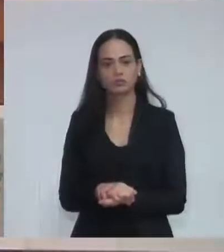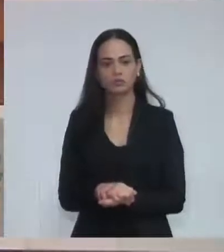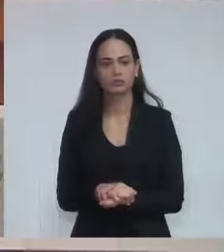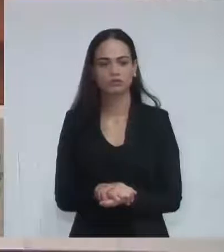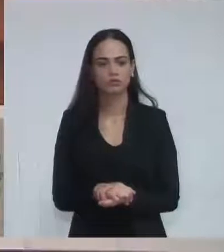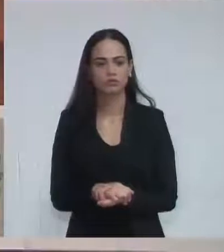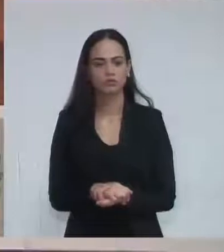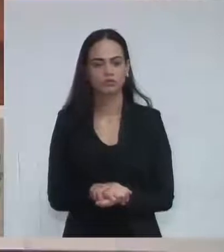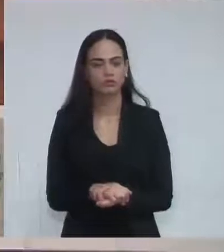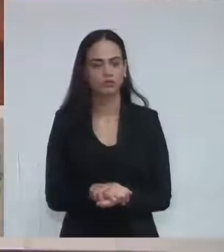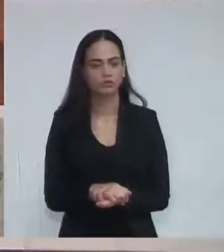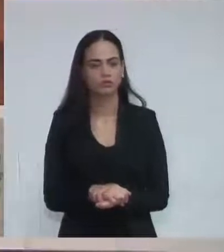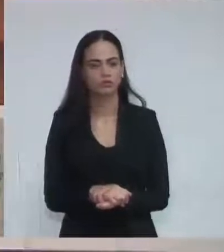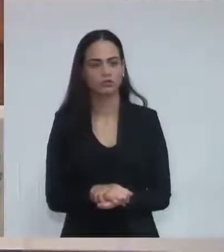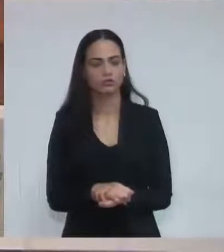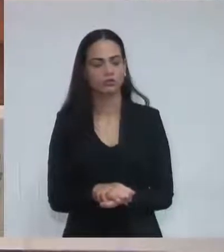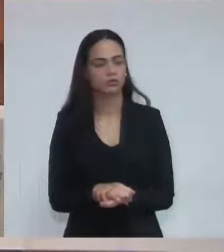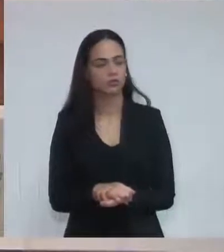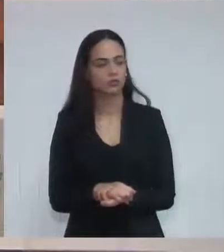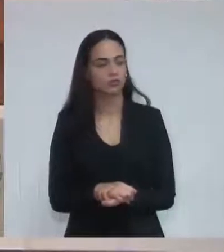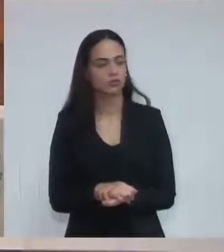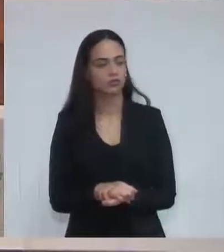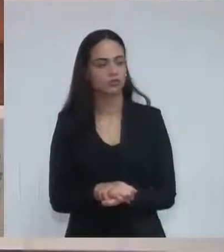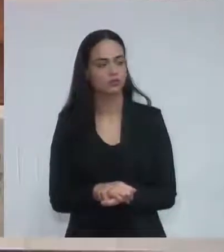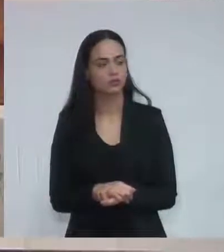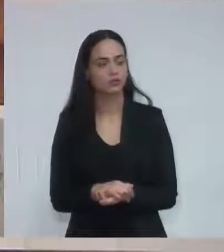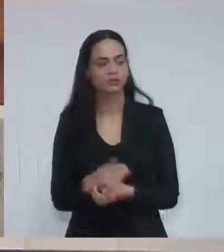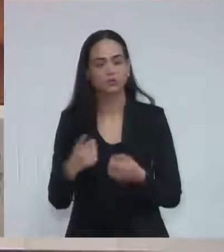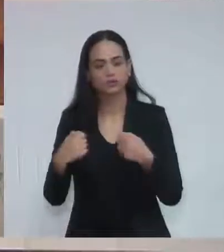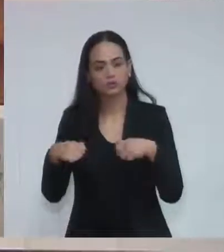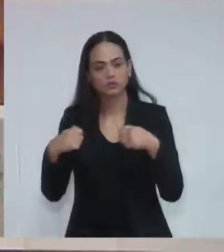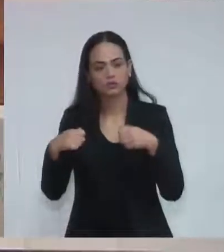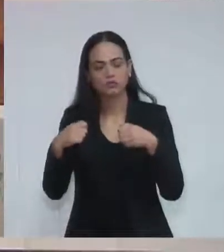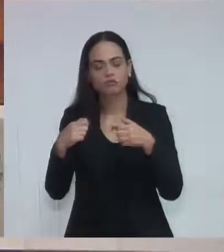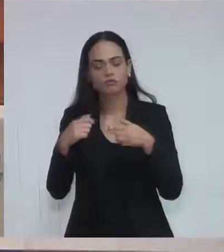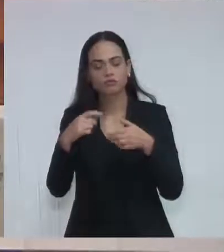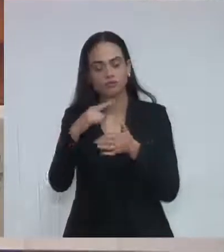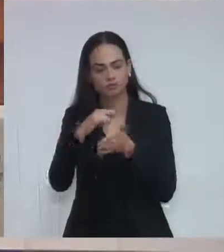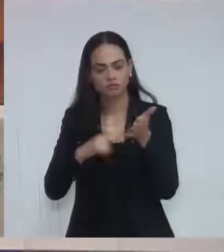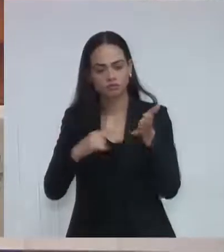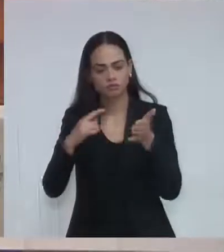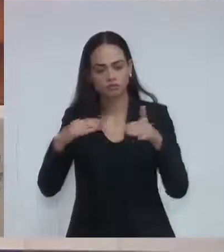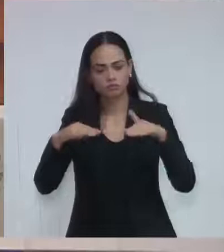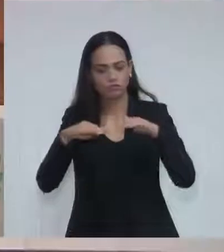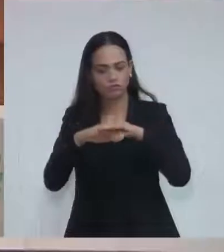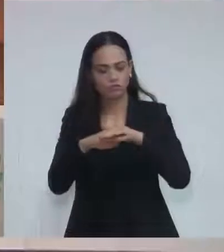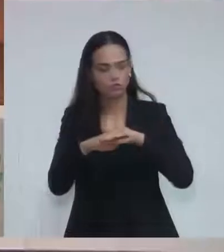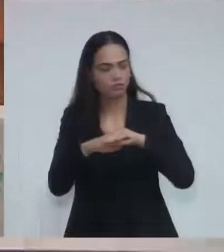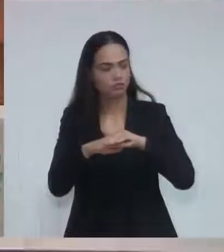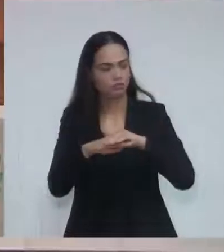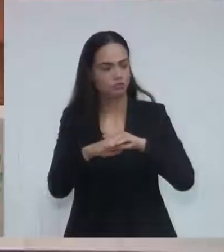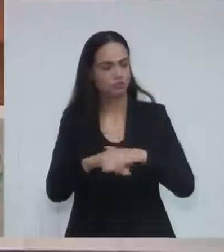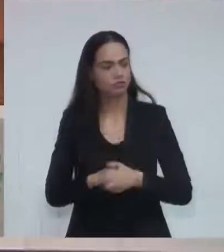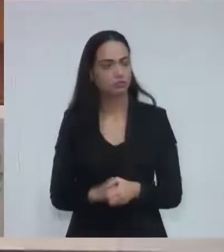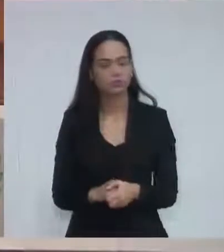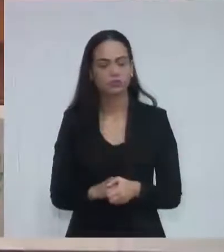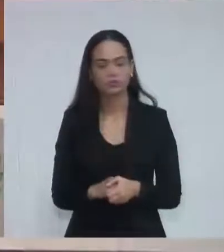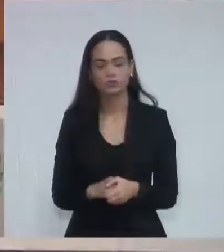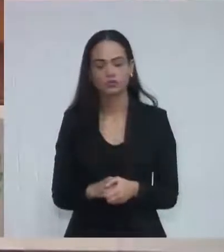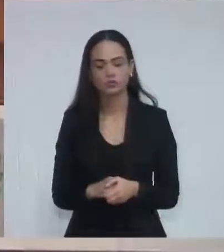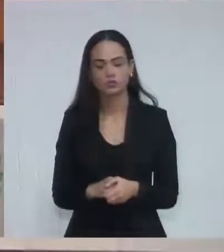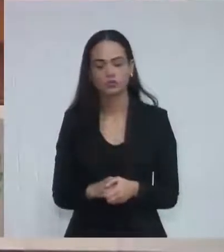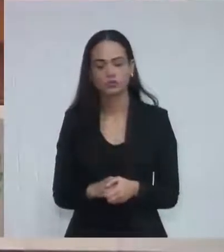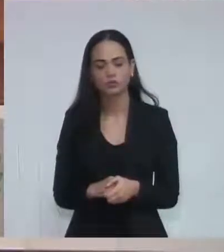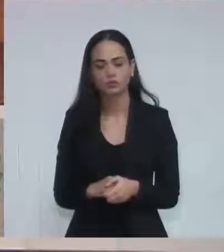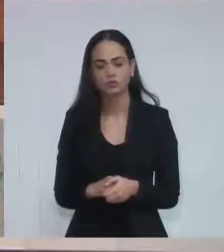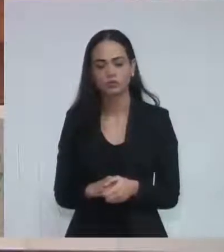Eis a síntese do necessário. É o caso de arquivamento do presente feito. Consoante entendimento do Supremo Tribunal Federal, é inquestionável